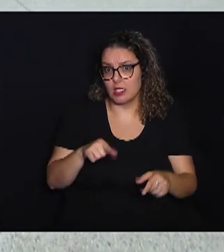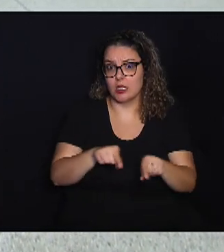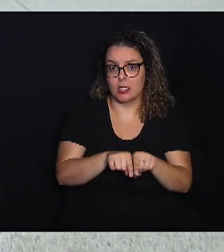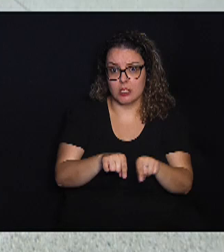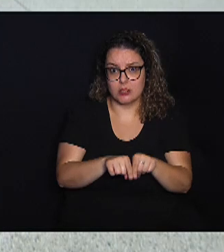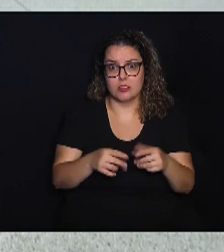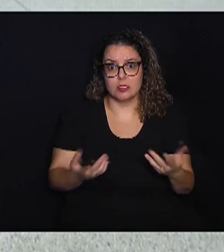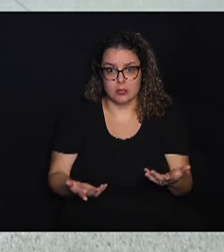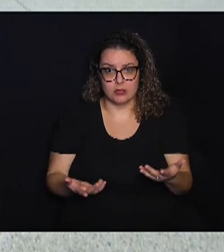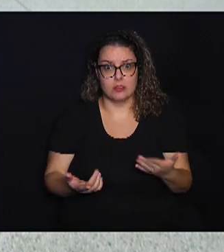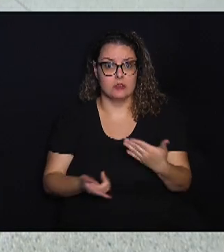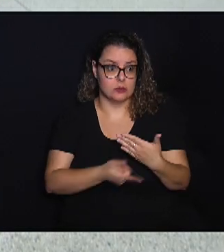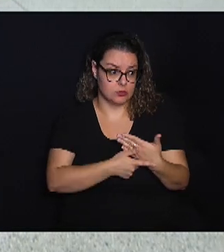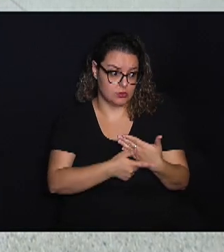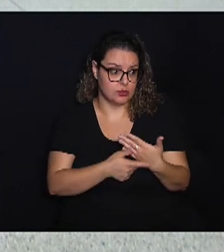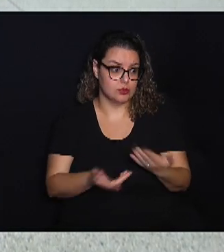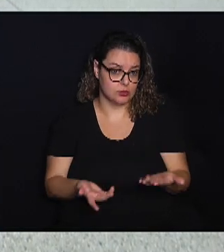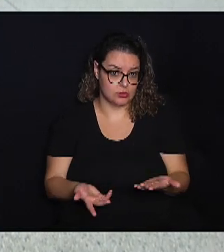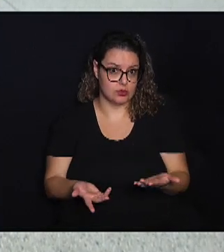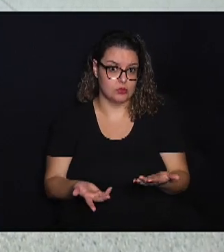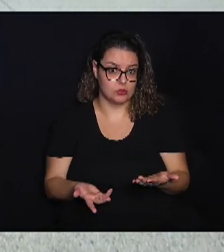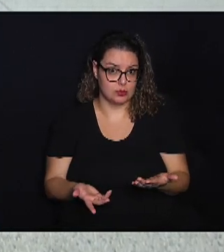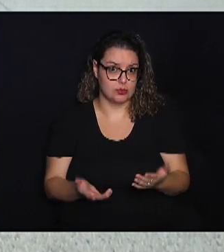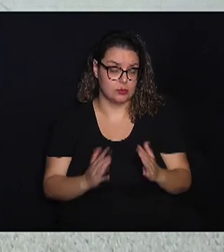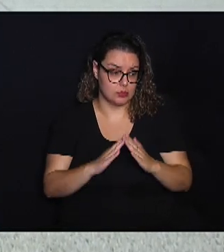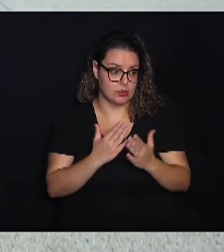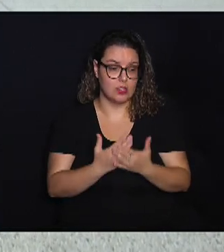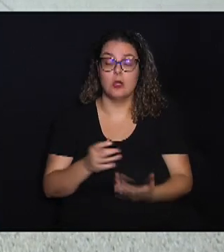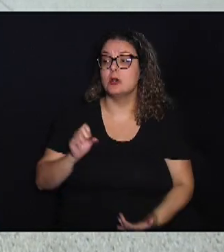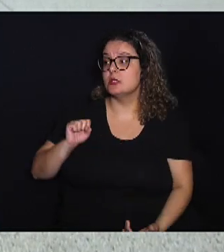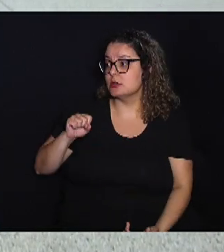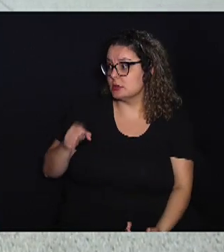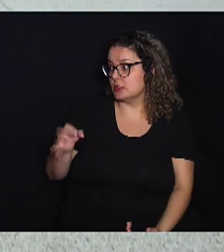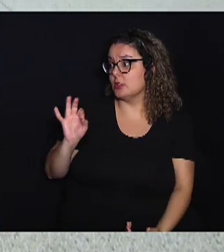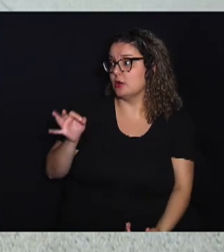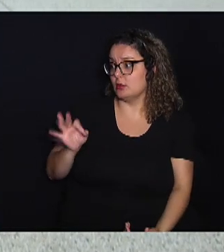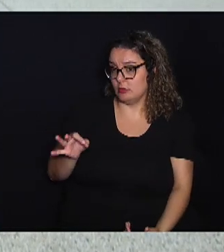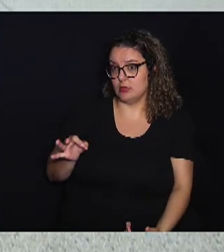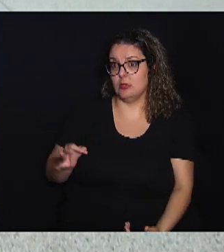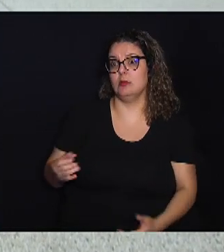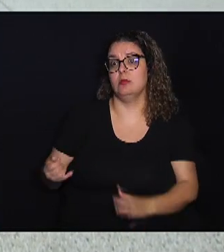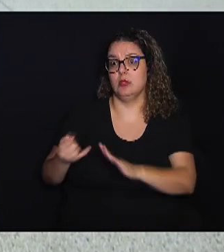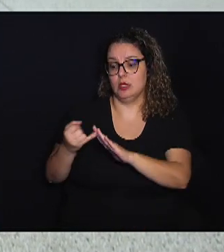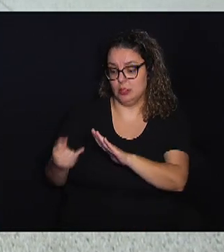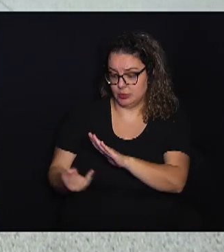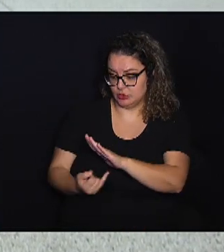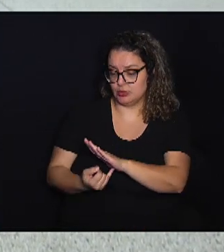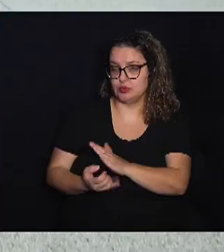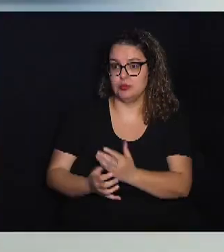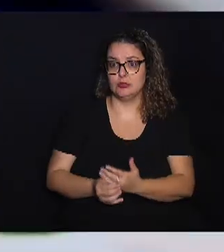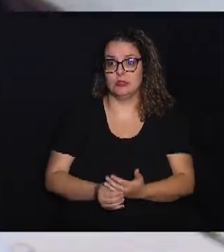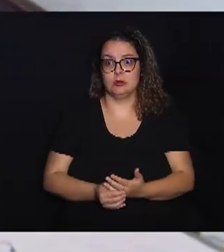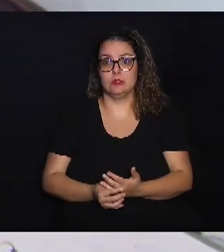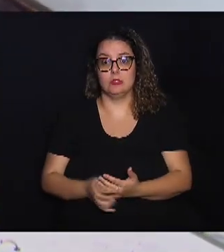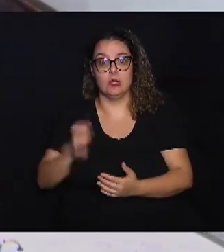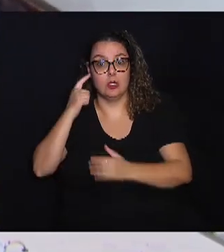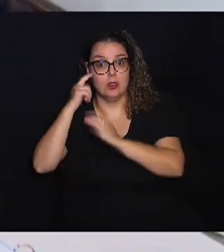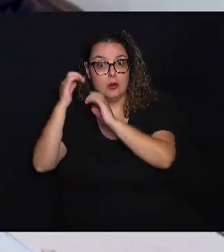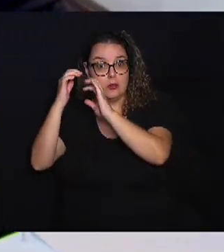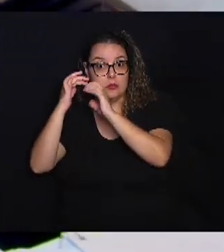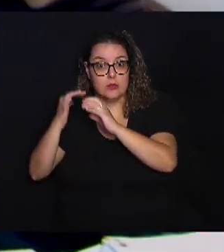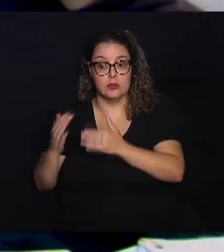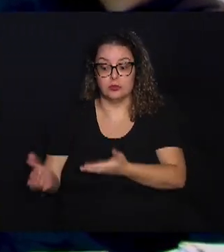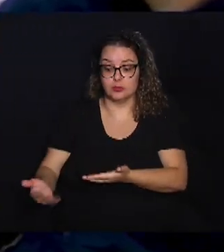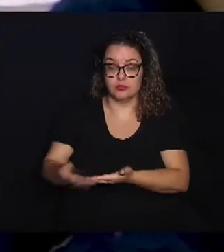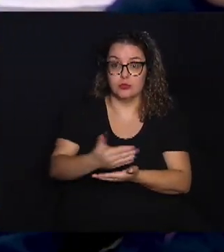também um papel aí do colégio, né? Com certeza. A instituição, né, ela tem que pensar no